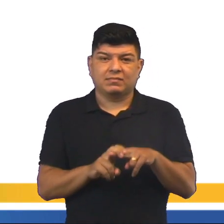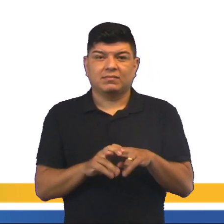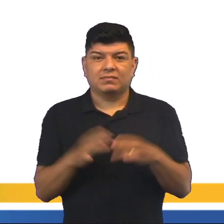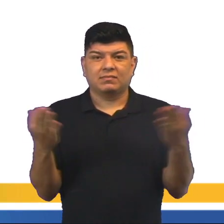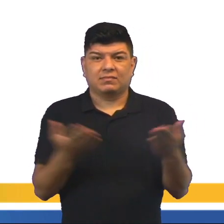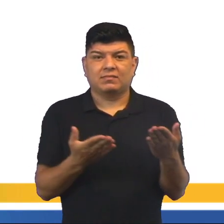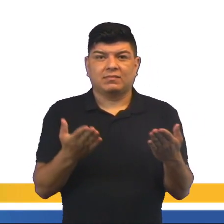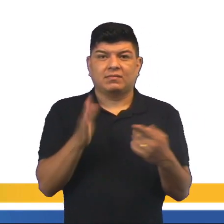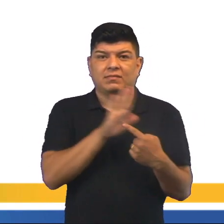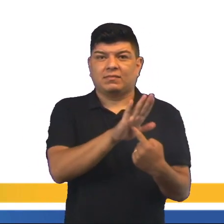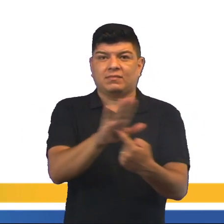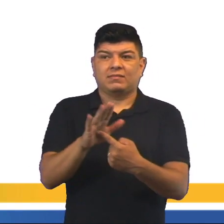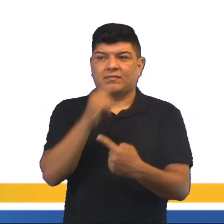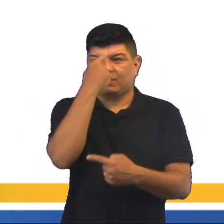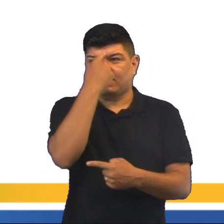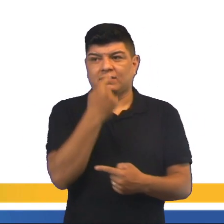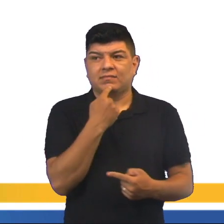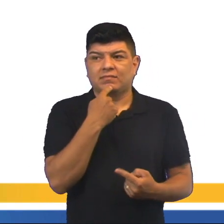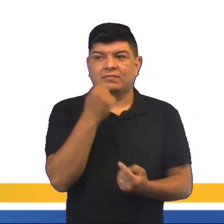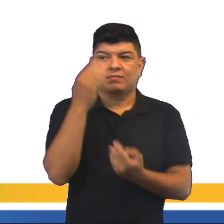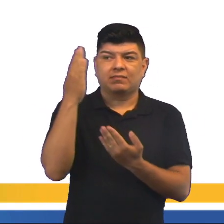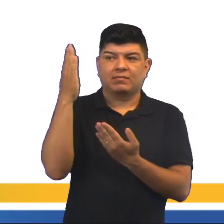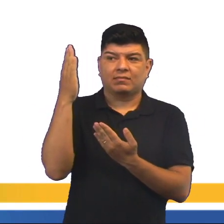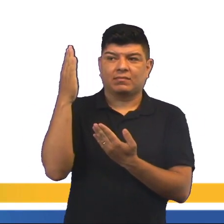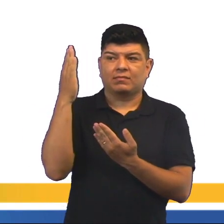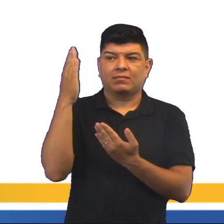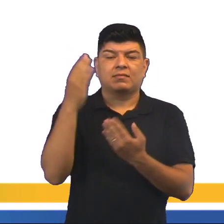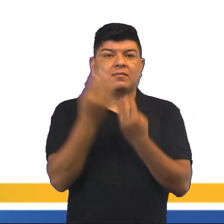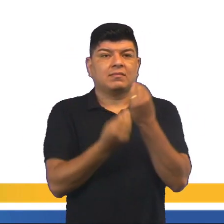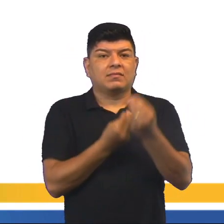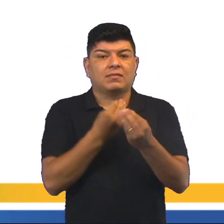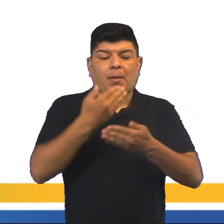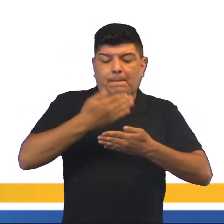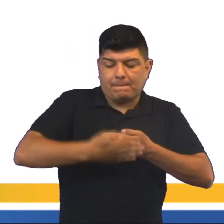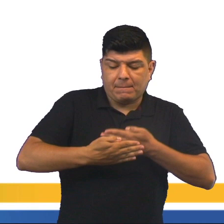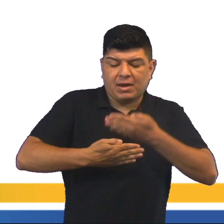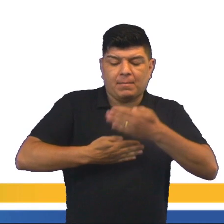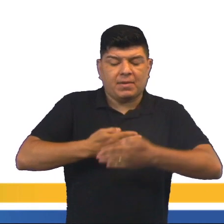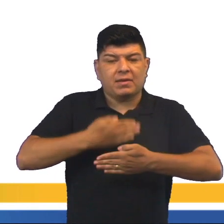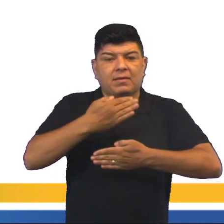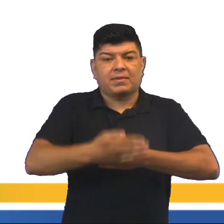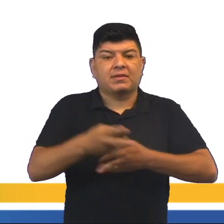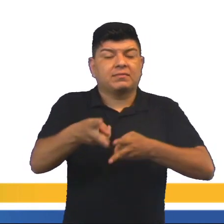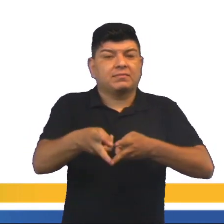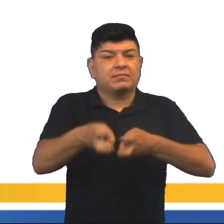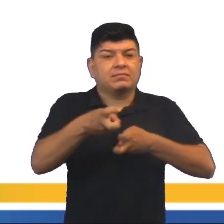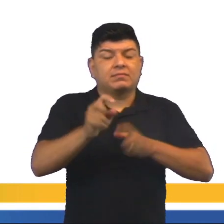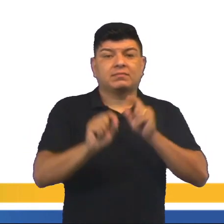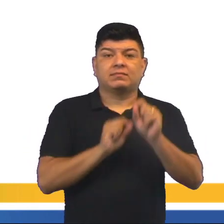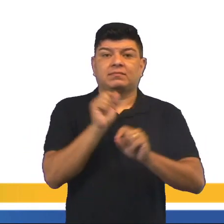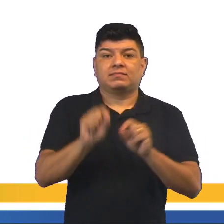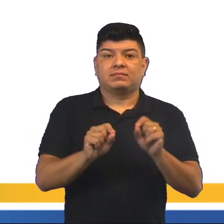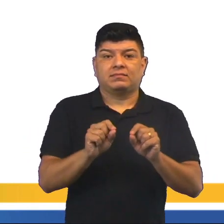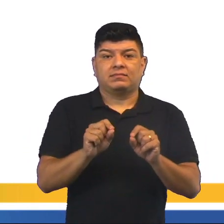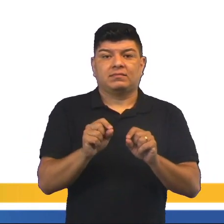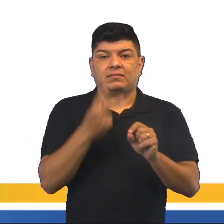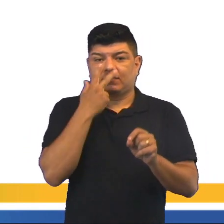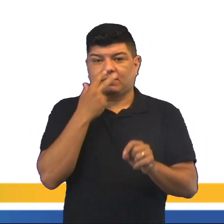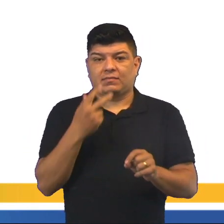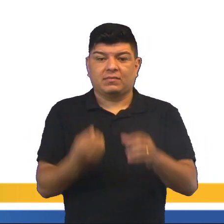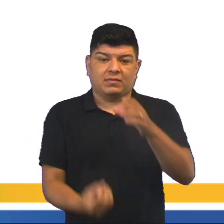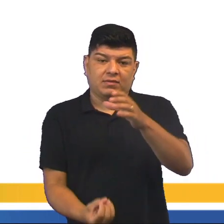está mostrando aí nessa imagem que eu passei para vocês. Com o passar do tempo, o que é que se observou? Houve a introdução